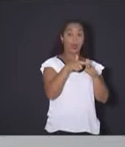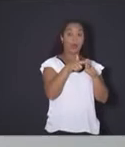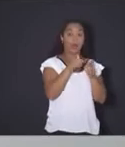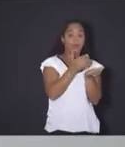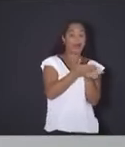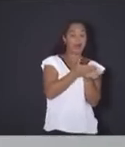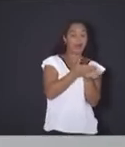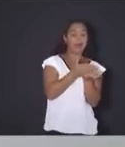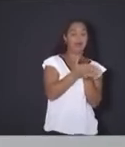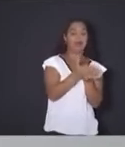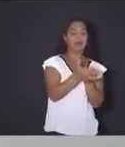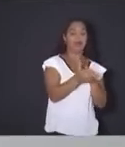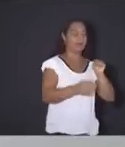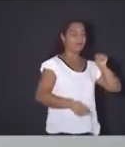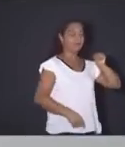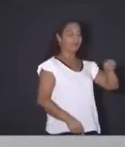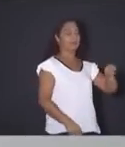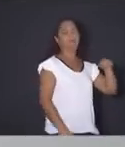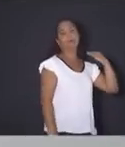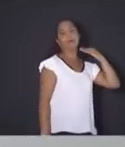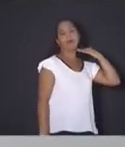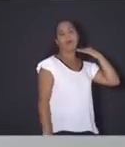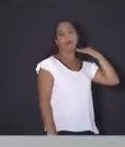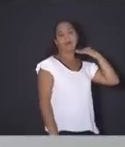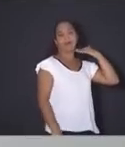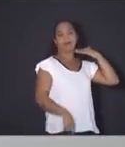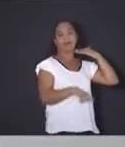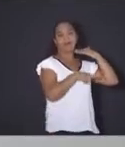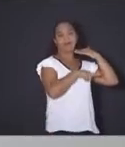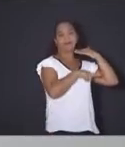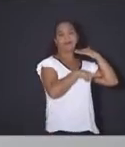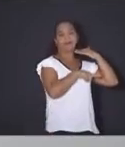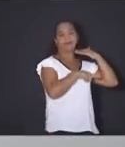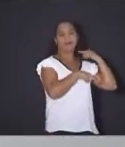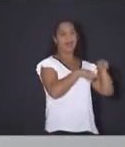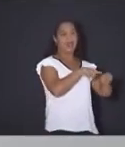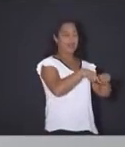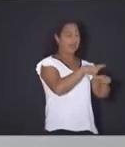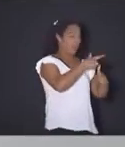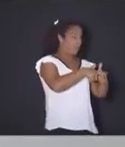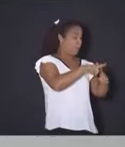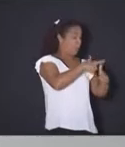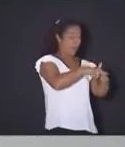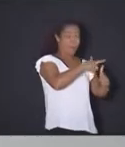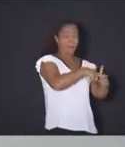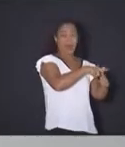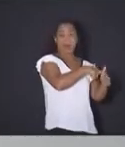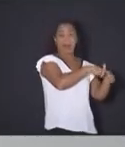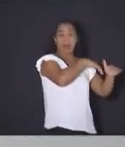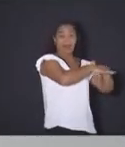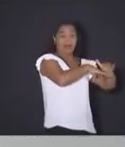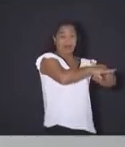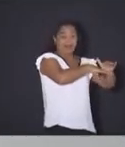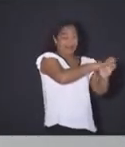origem dos bancos do setor financeiro que se acumularam de forma intensa